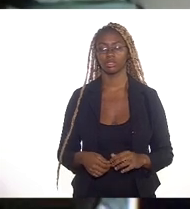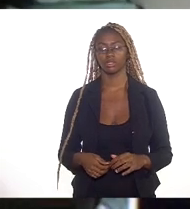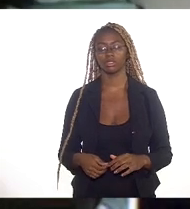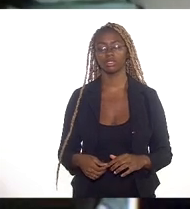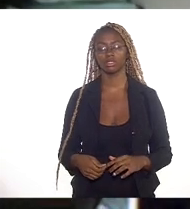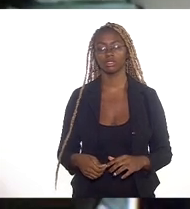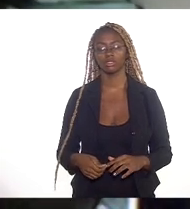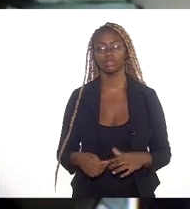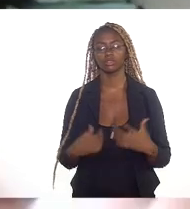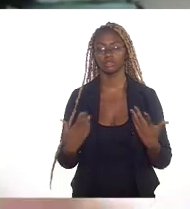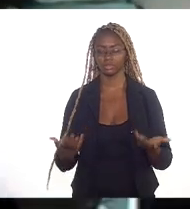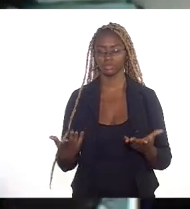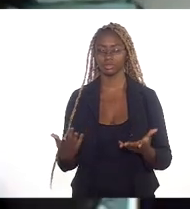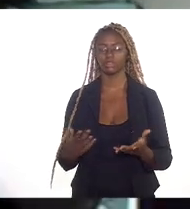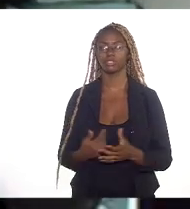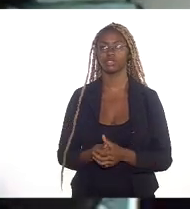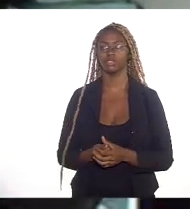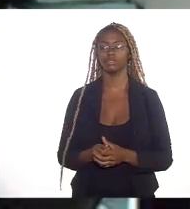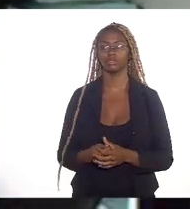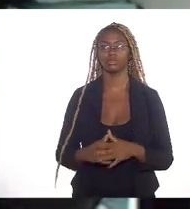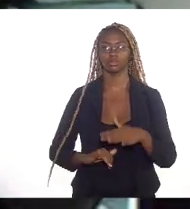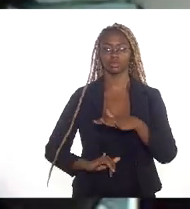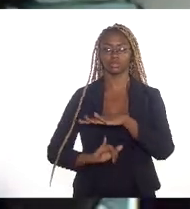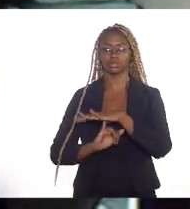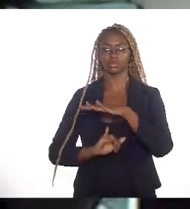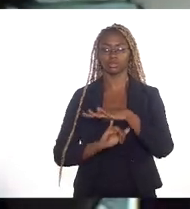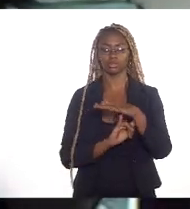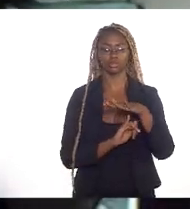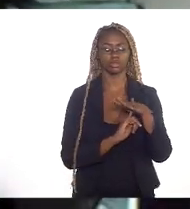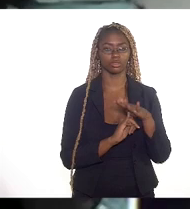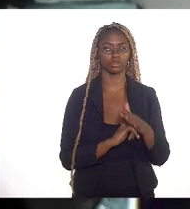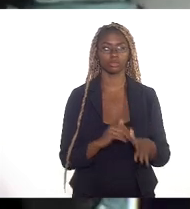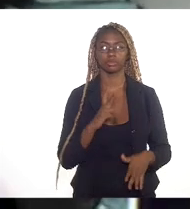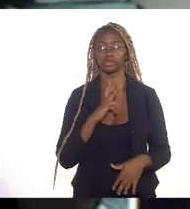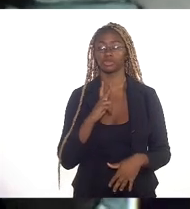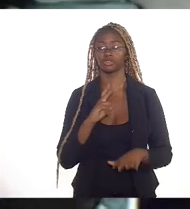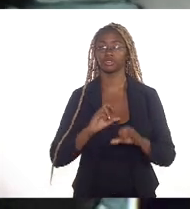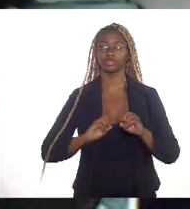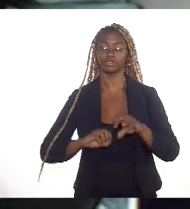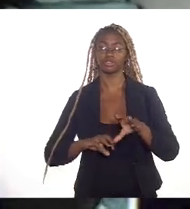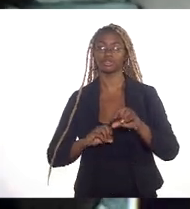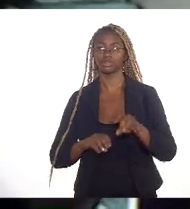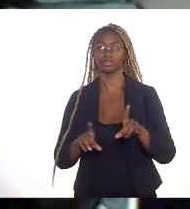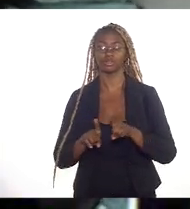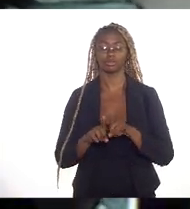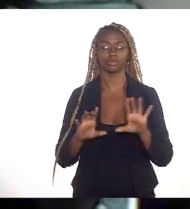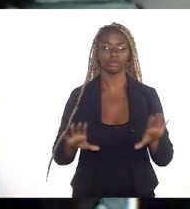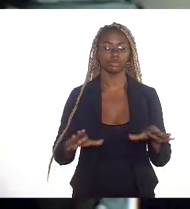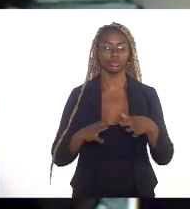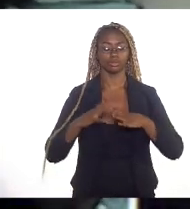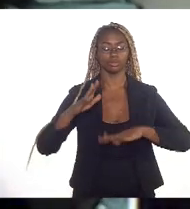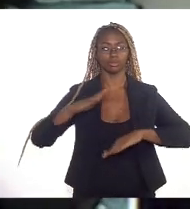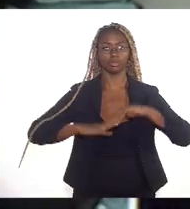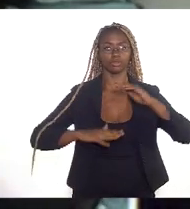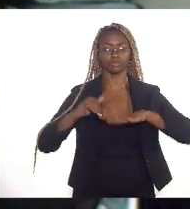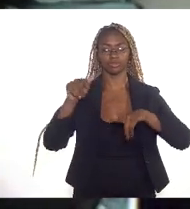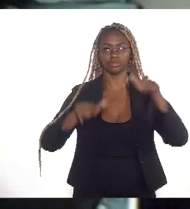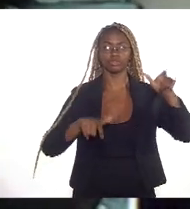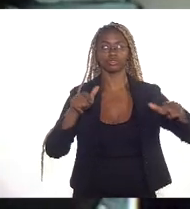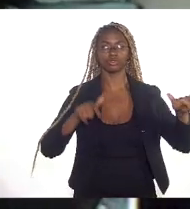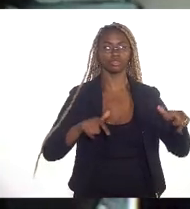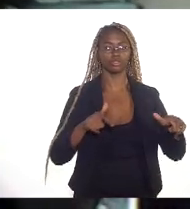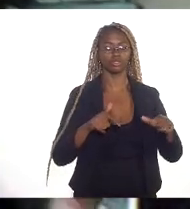Educação, que as instituições privadas de ensino e o conjunto dos profissionais de educação sentem para dialogar